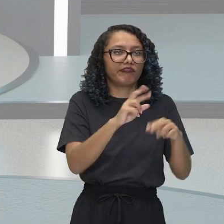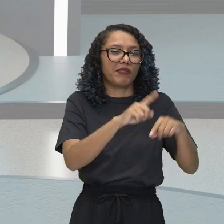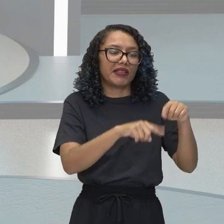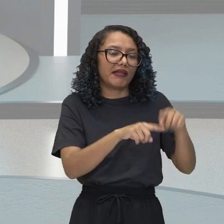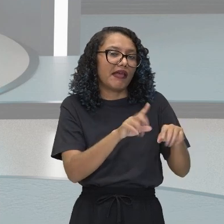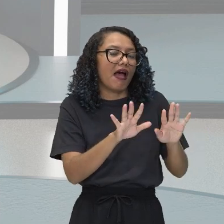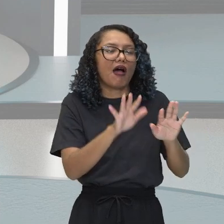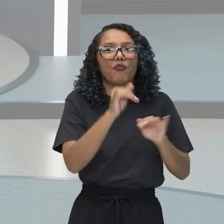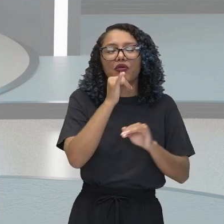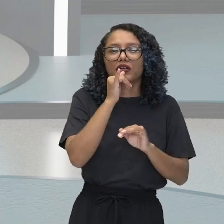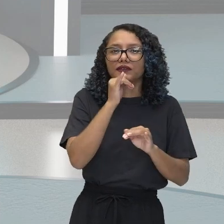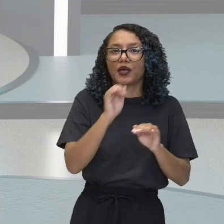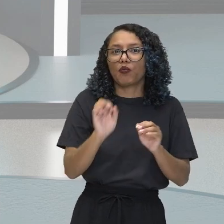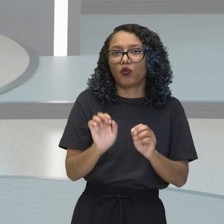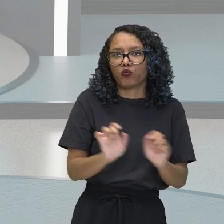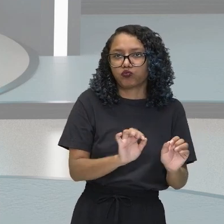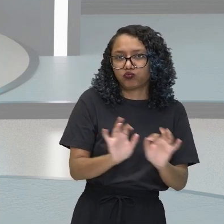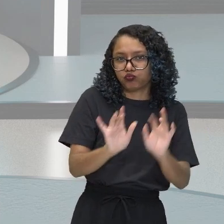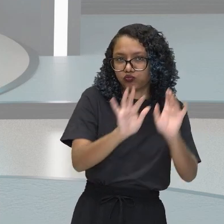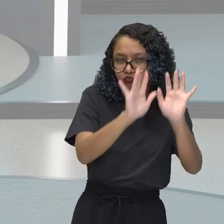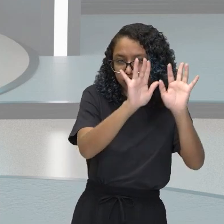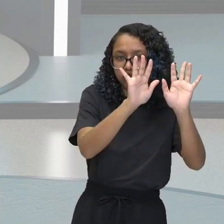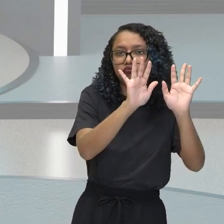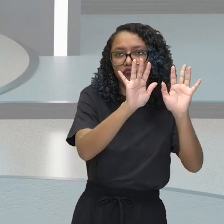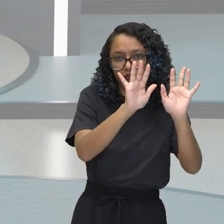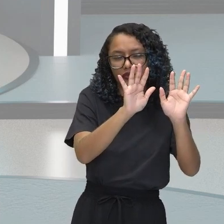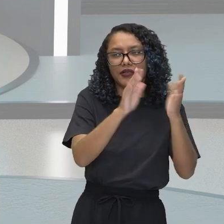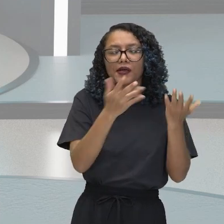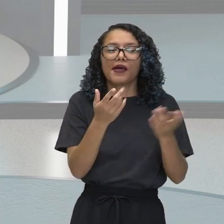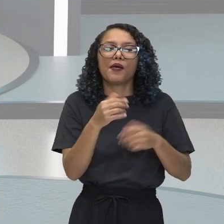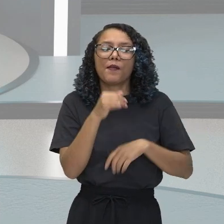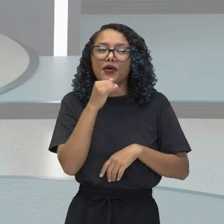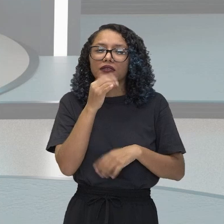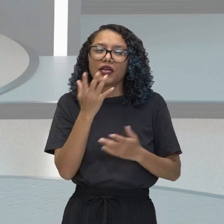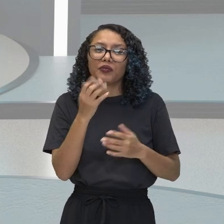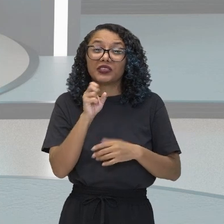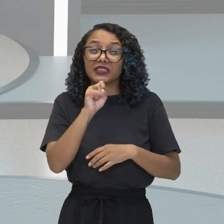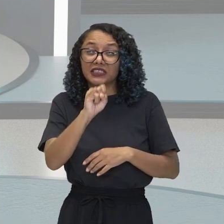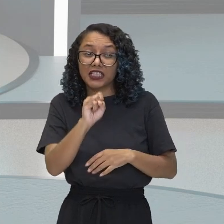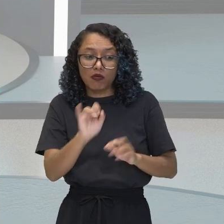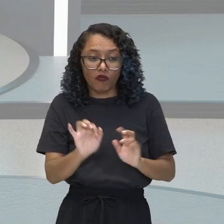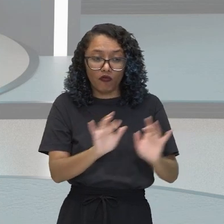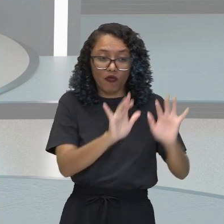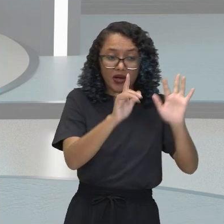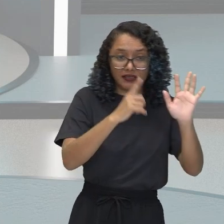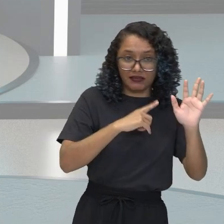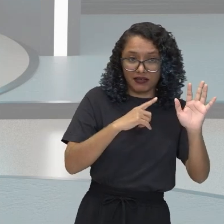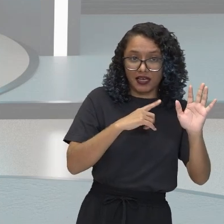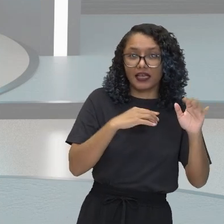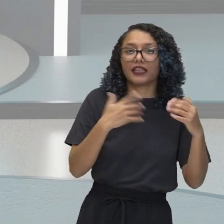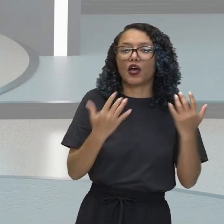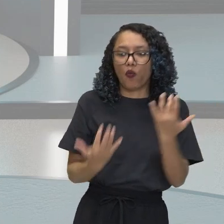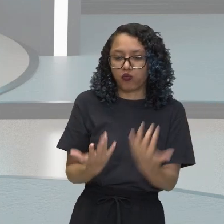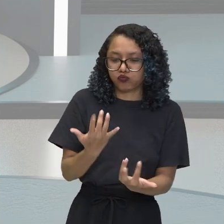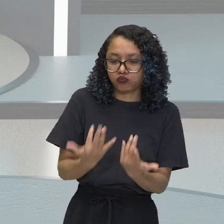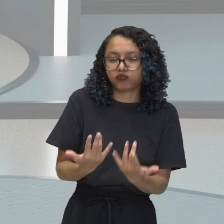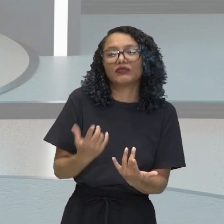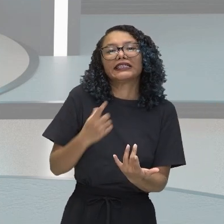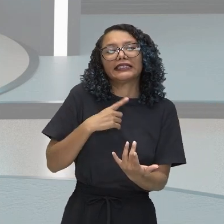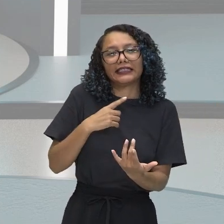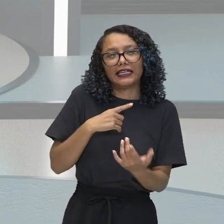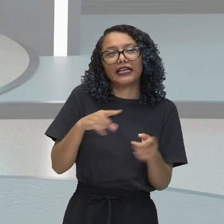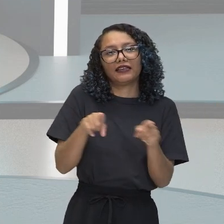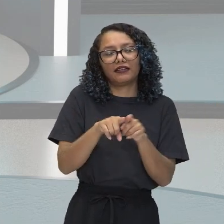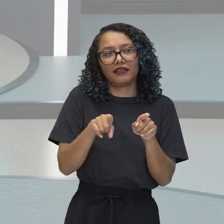fumaça. Aquele velho ditado, onde há fumaça, há fogo, certo? Então, quando você vê uma